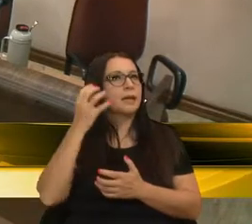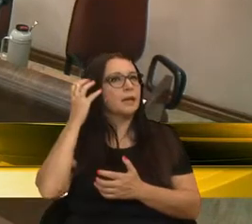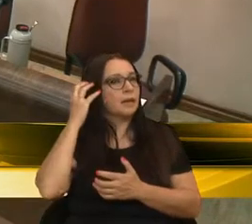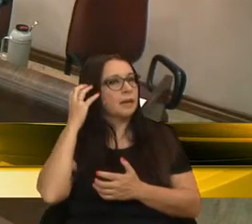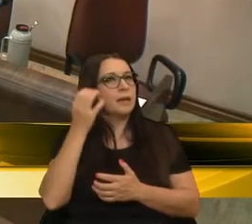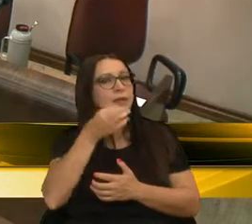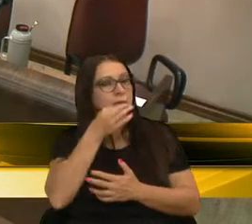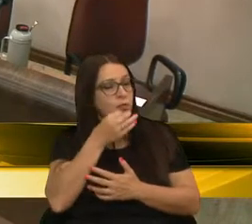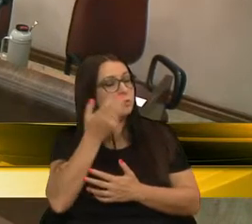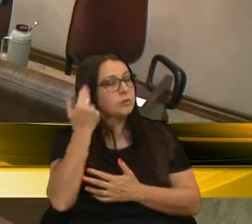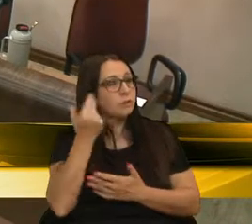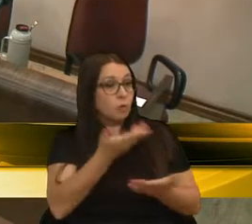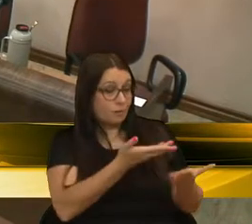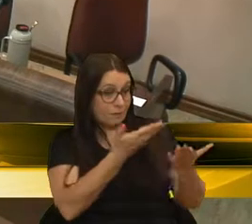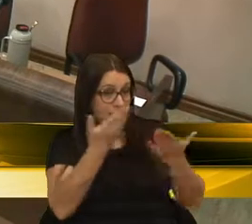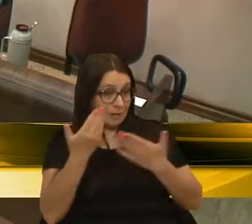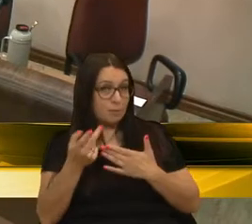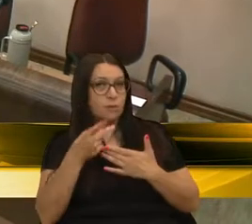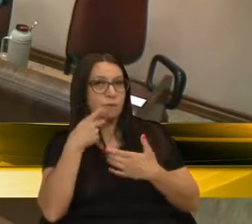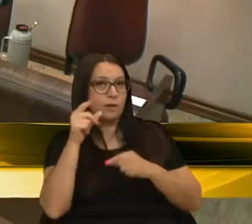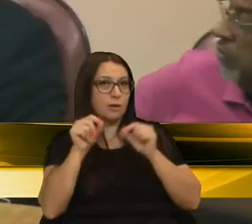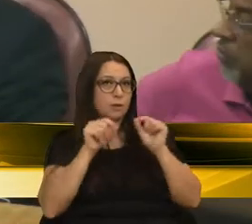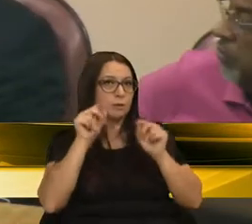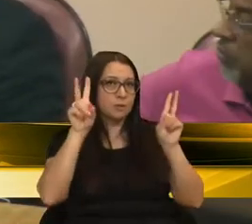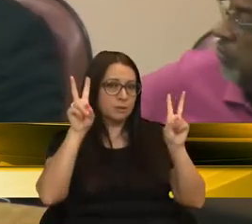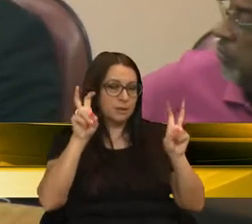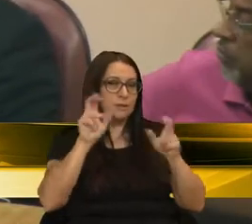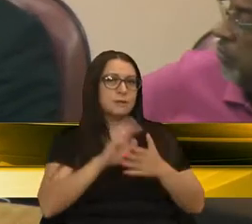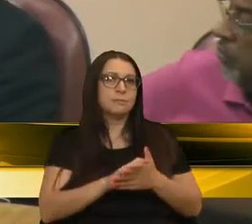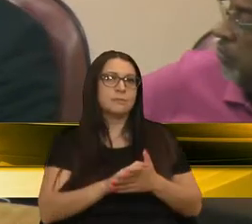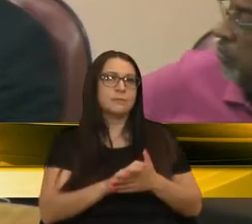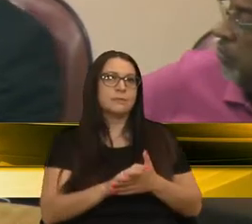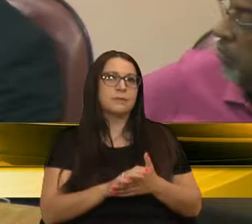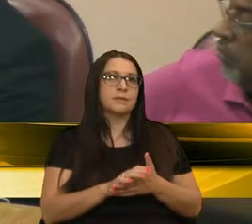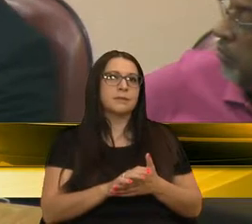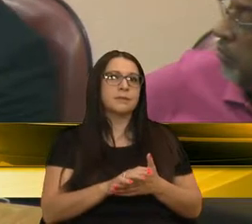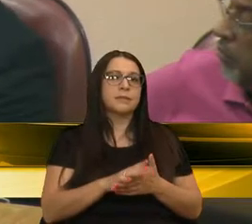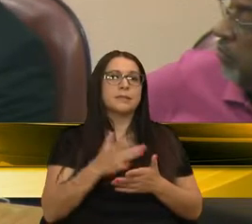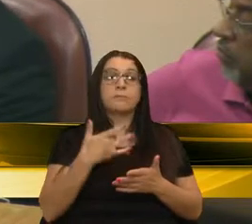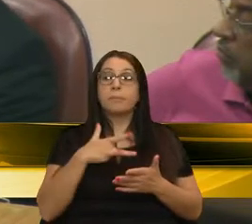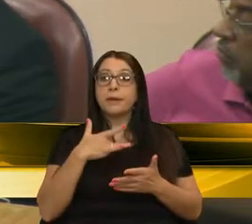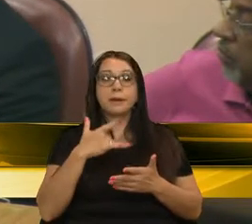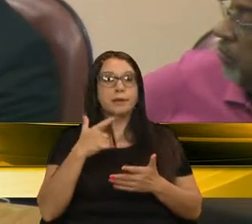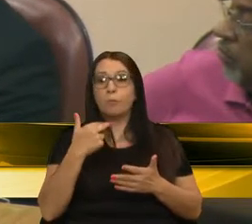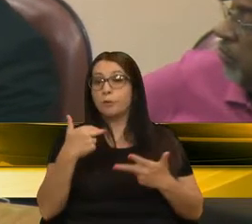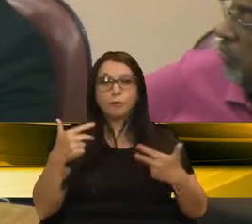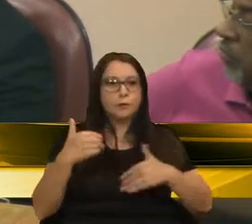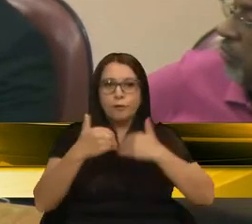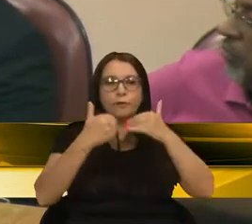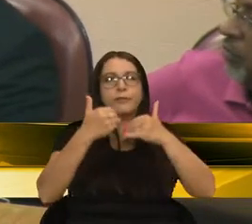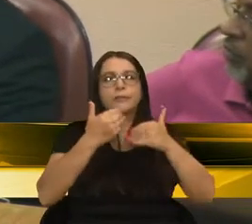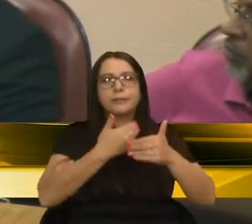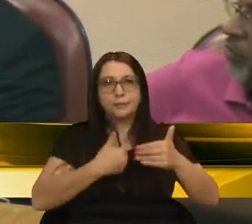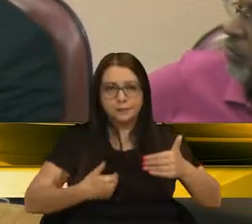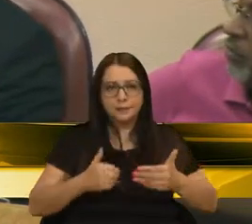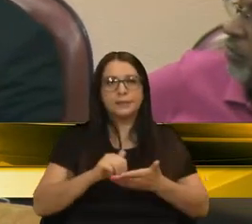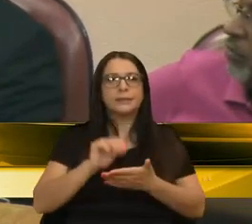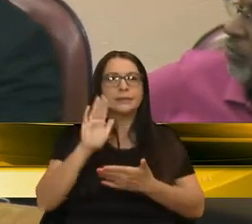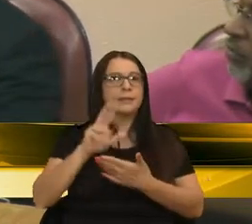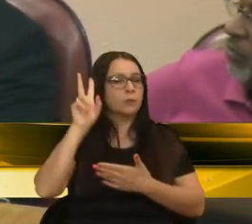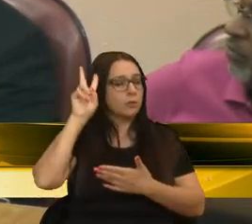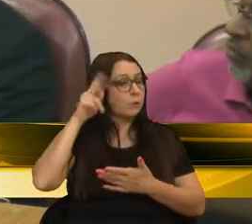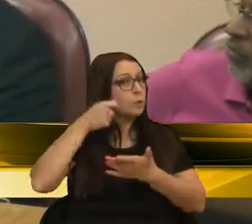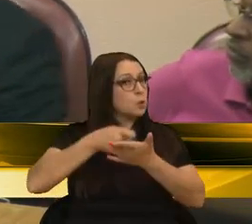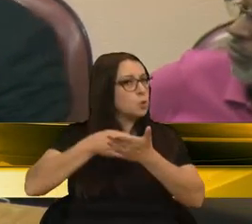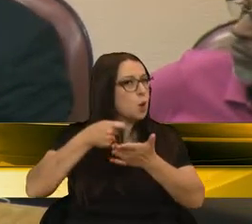lhe convidava seguidamente, frequentemente, para falar sobre esse tema. Pena que alguns desses temas não avançaram em governos. Eu lembro da sua